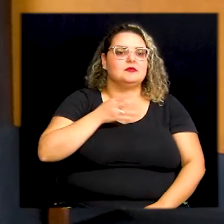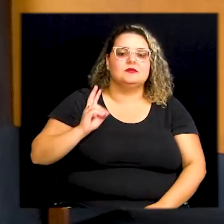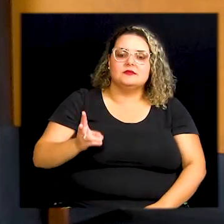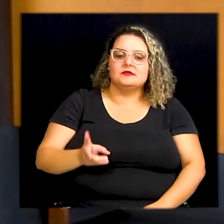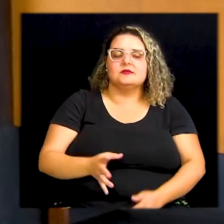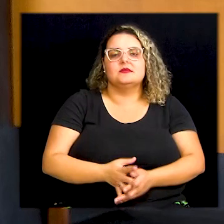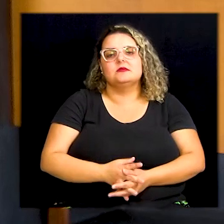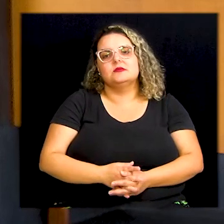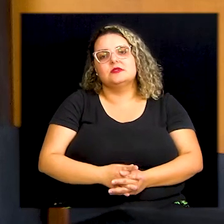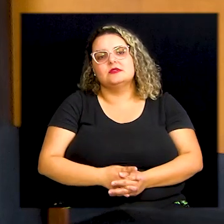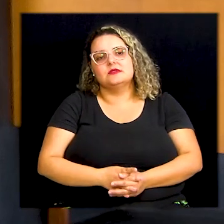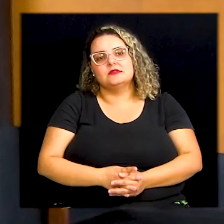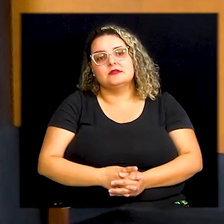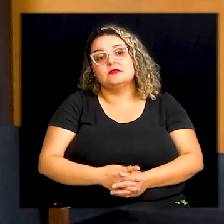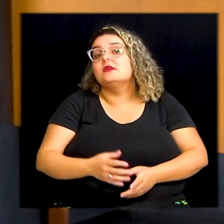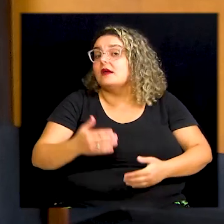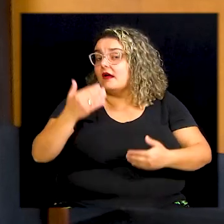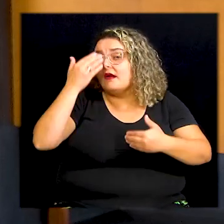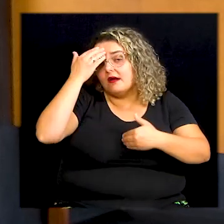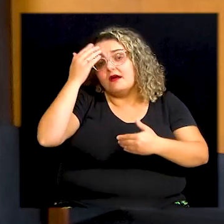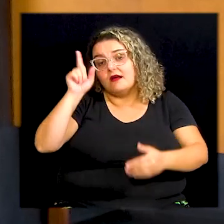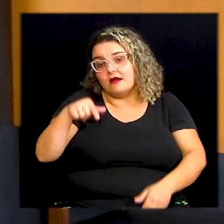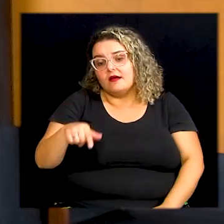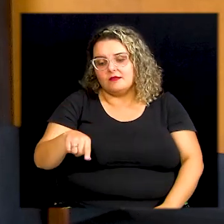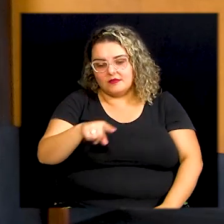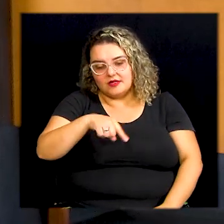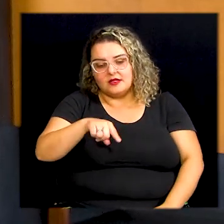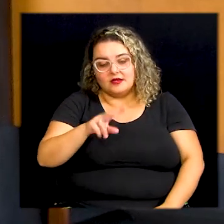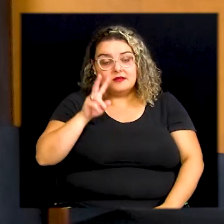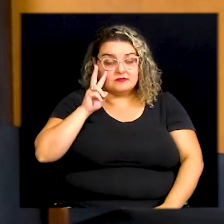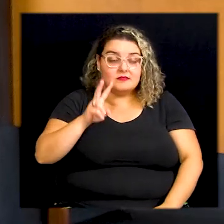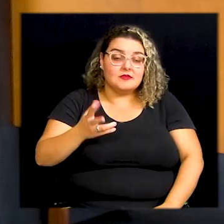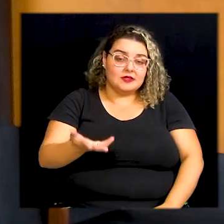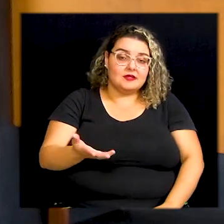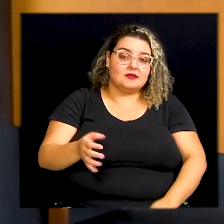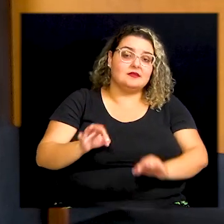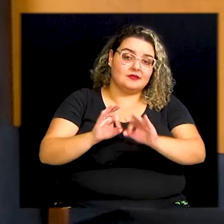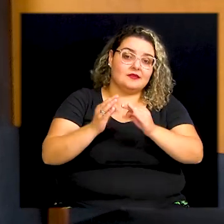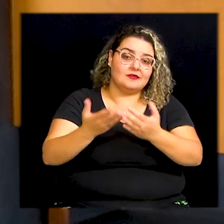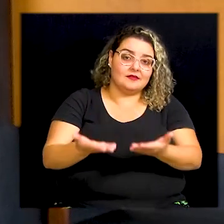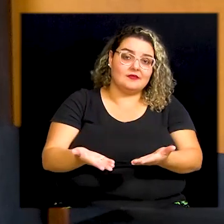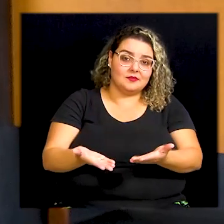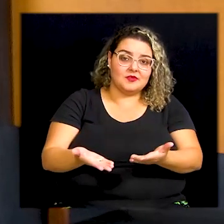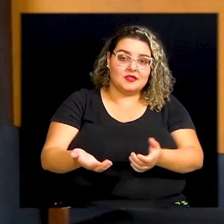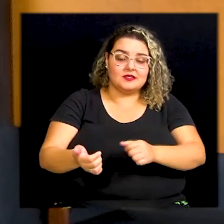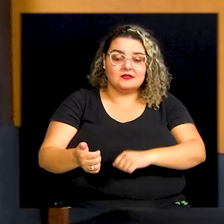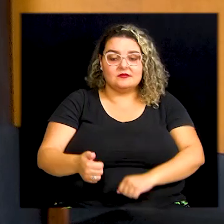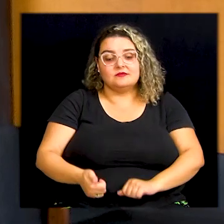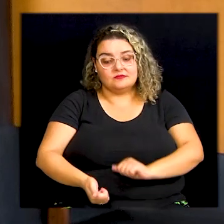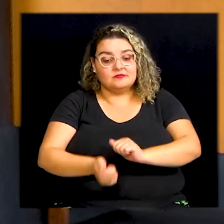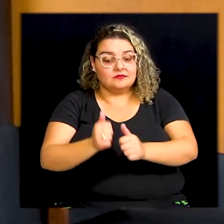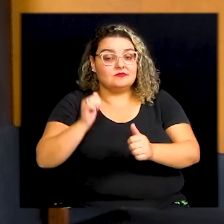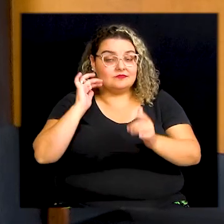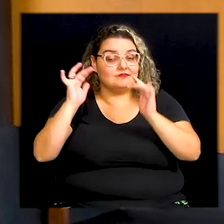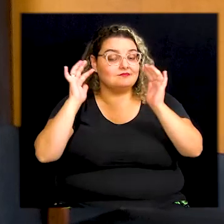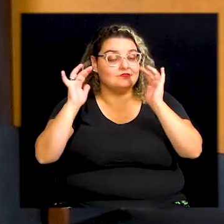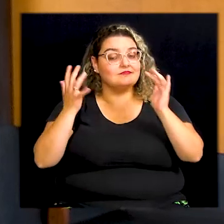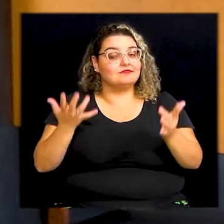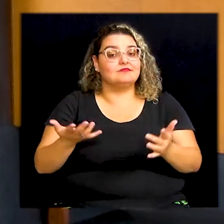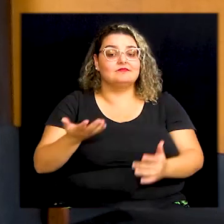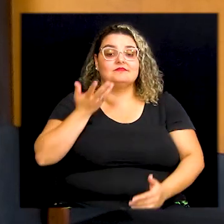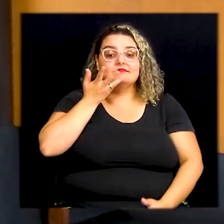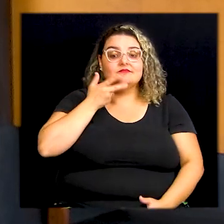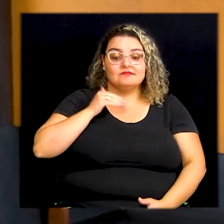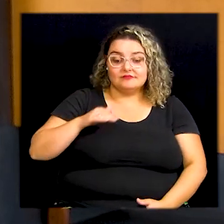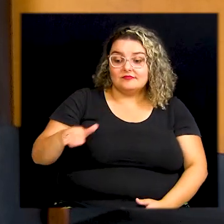também. Então é muito gratificante, né, para eles ver alguém da família realizar o sonho, né,